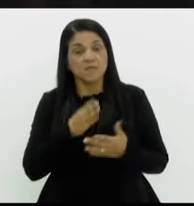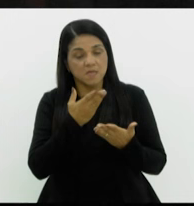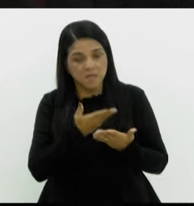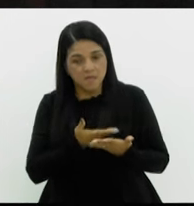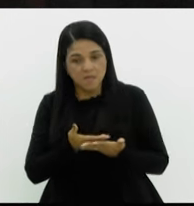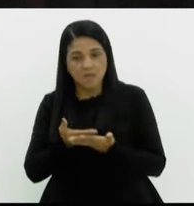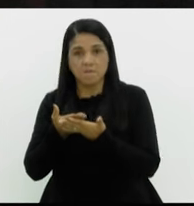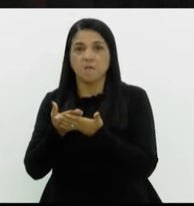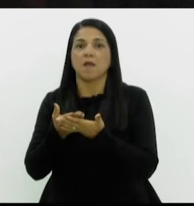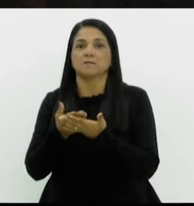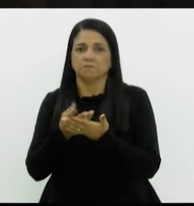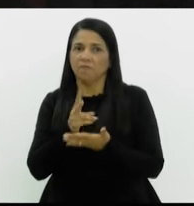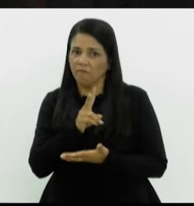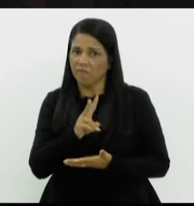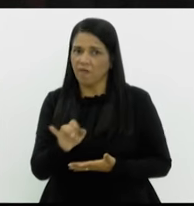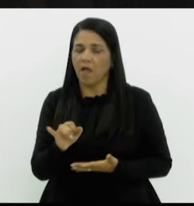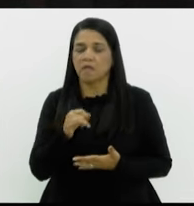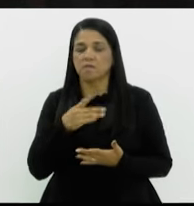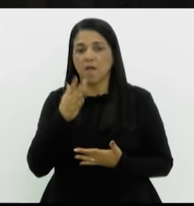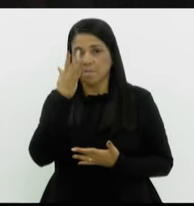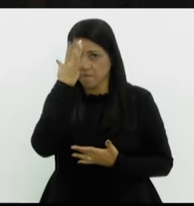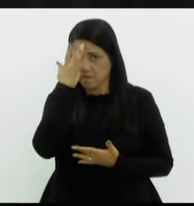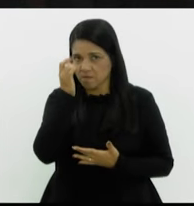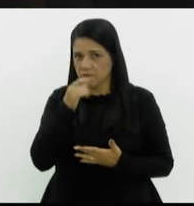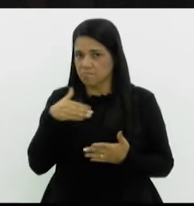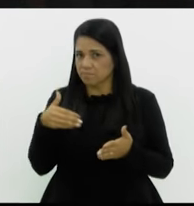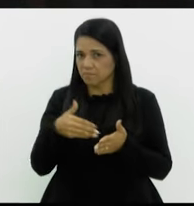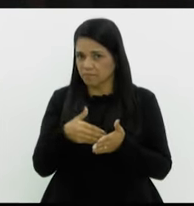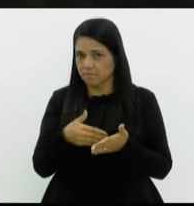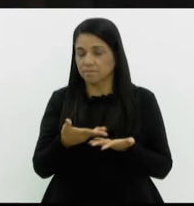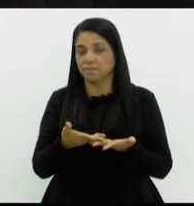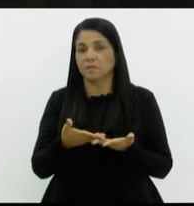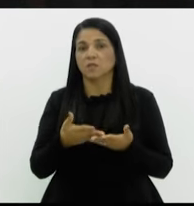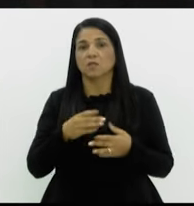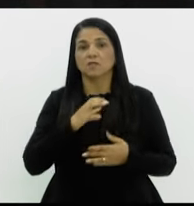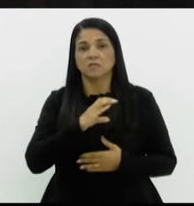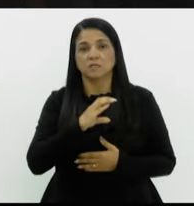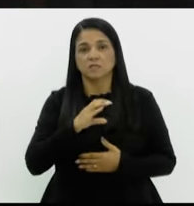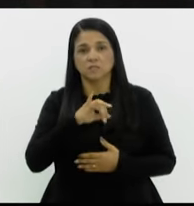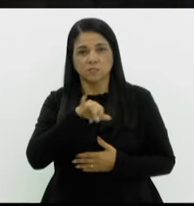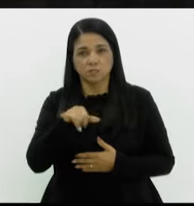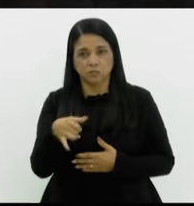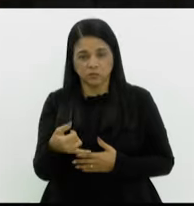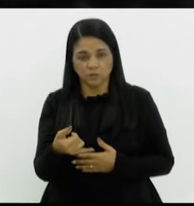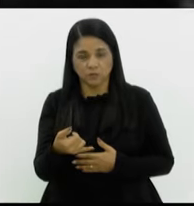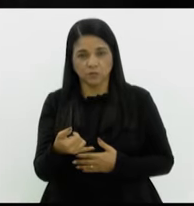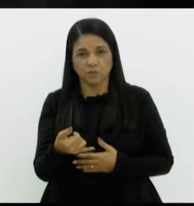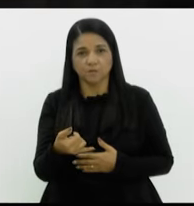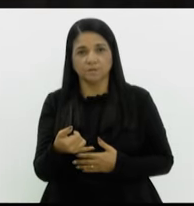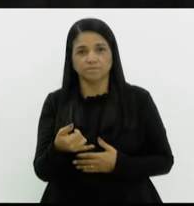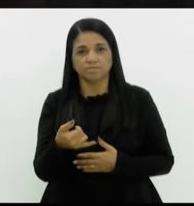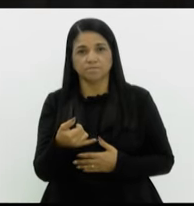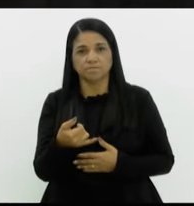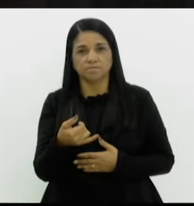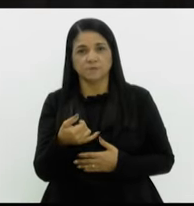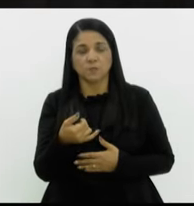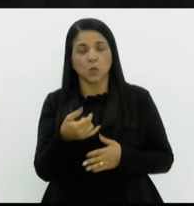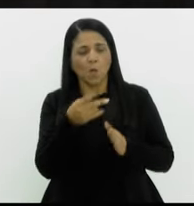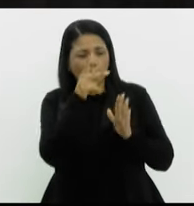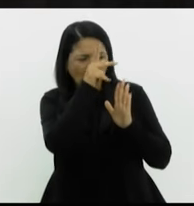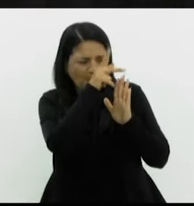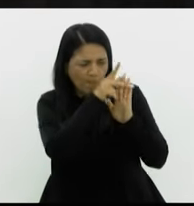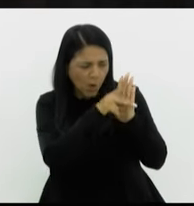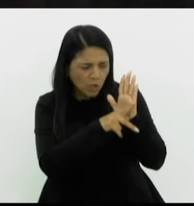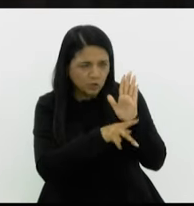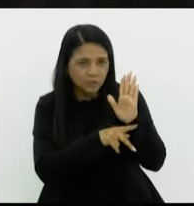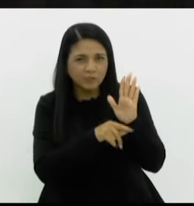e ainda o será, até amanhã, à Comissão de Constituição e Justiça, para formular um projeto de